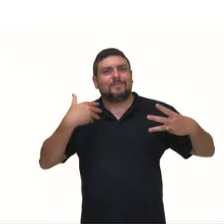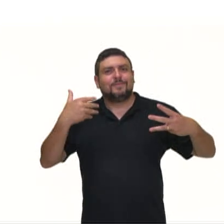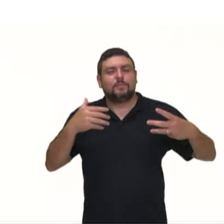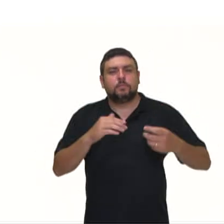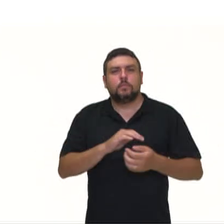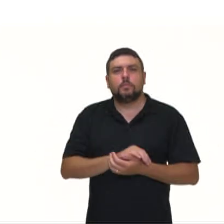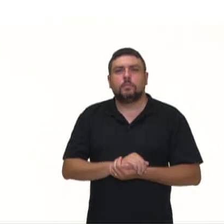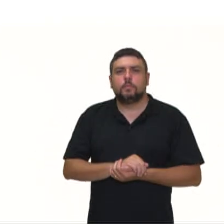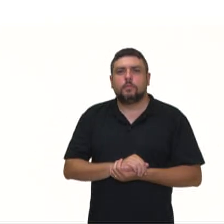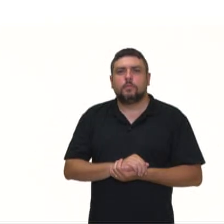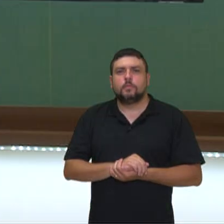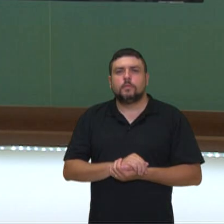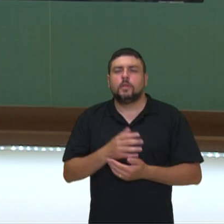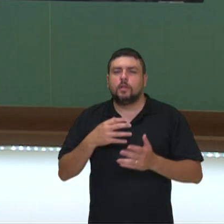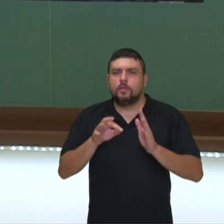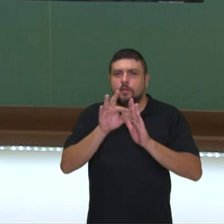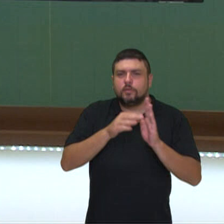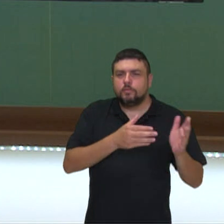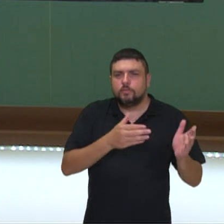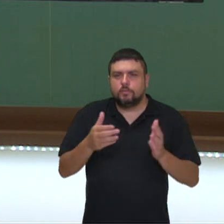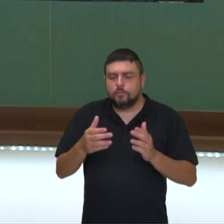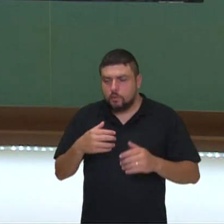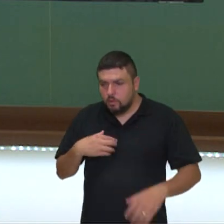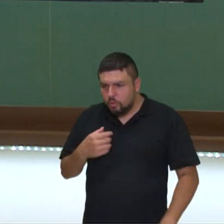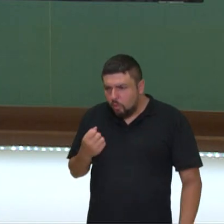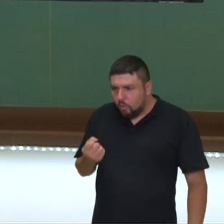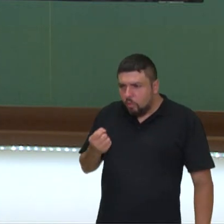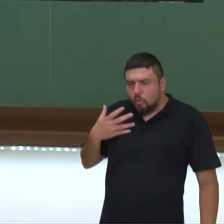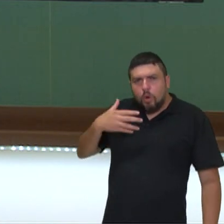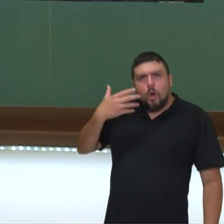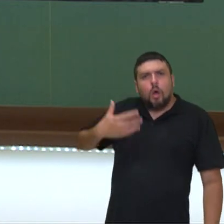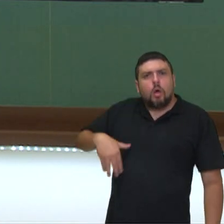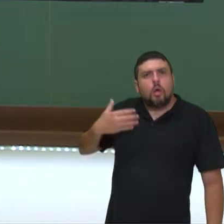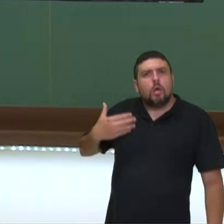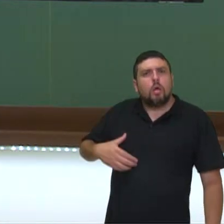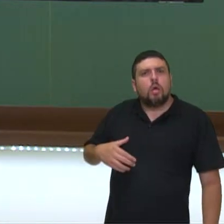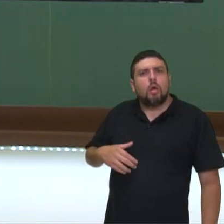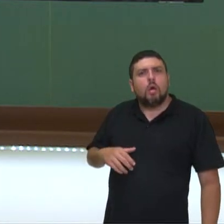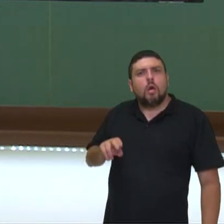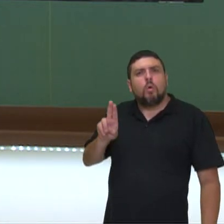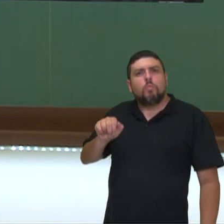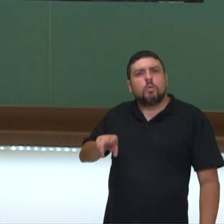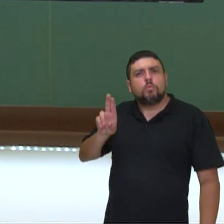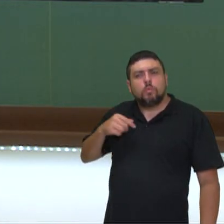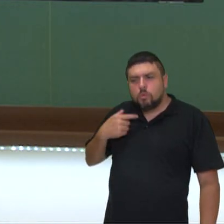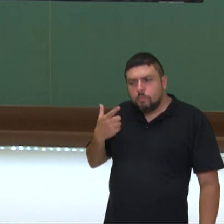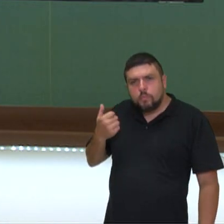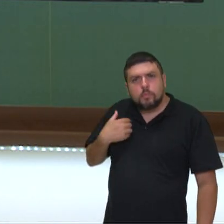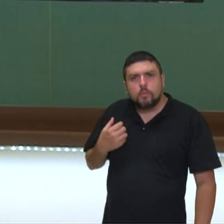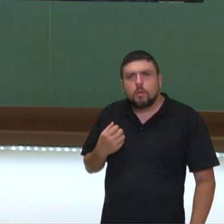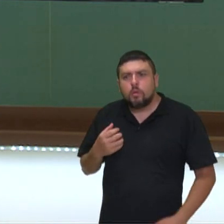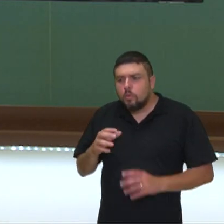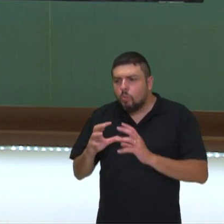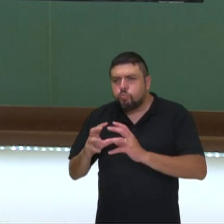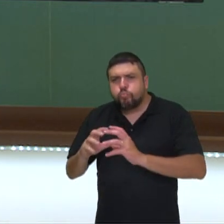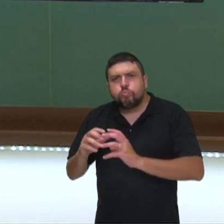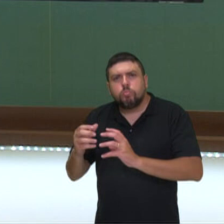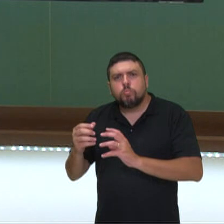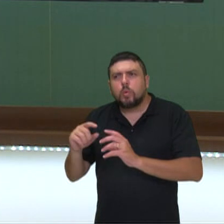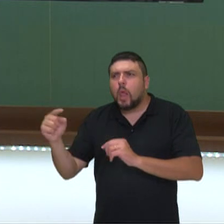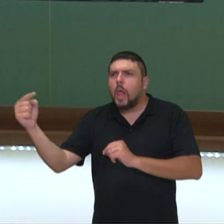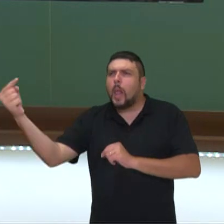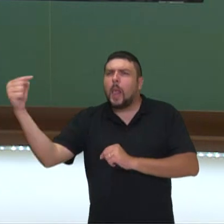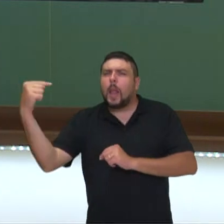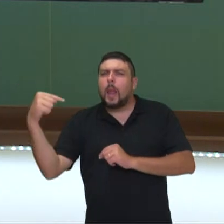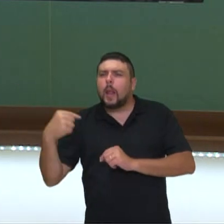Empolgado, quando ele disse lá, né? Nossa, uau, ele até utilizou essa interjeição. Uau, essa bola viajou mais do que eu mesmo já viajei, né? Então